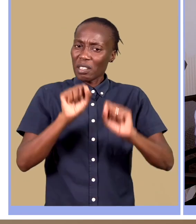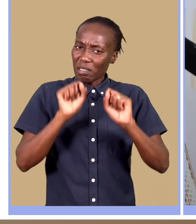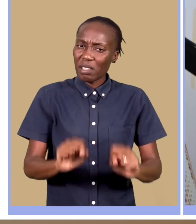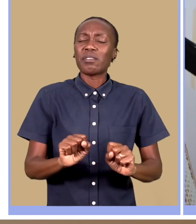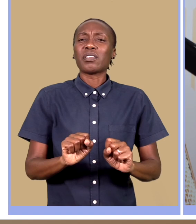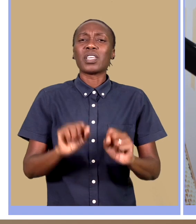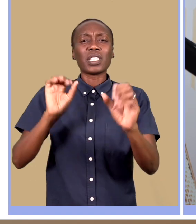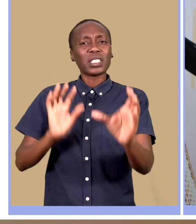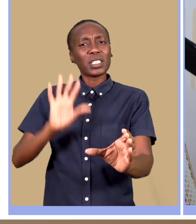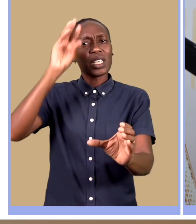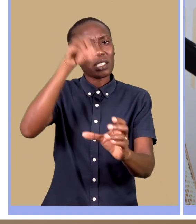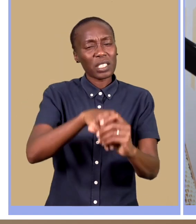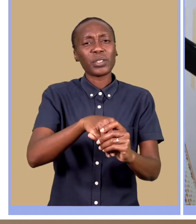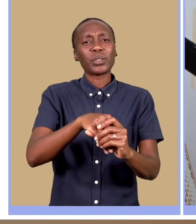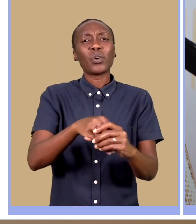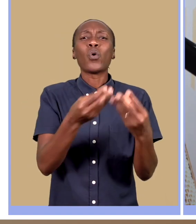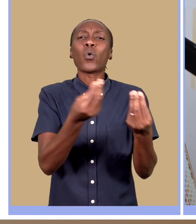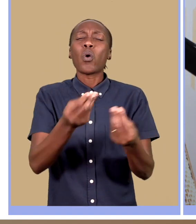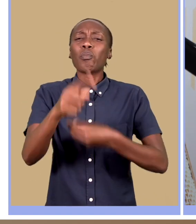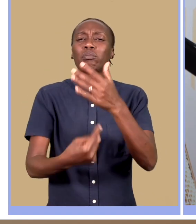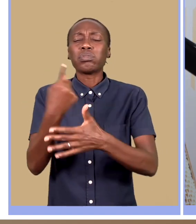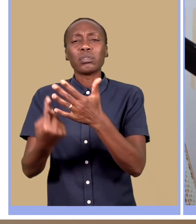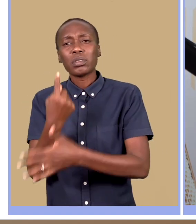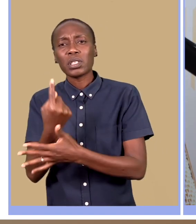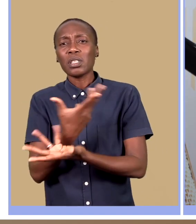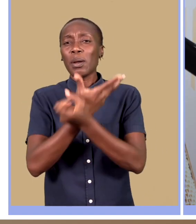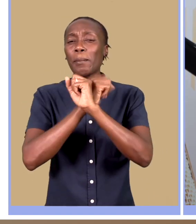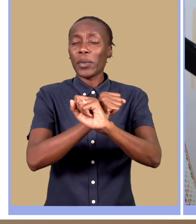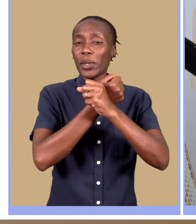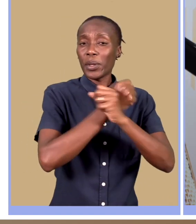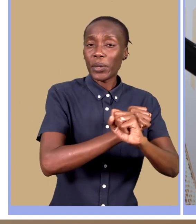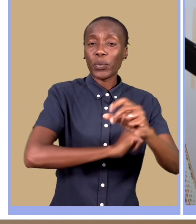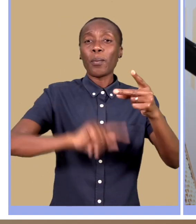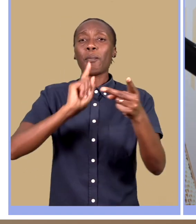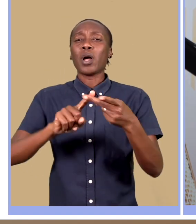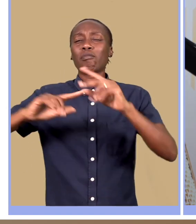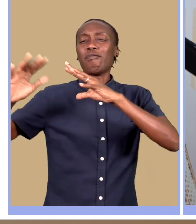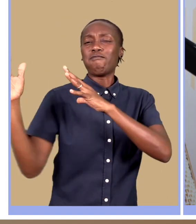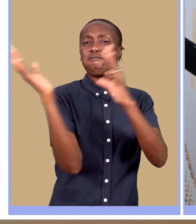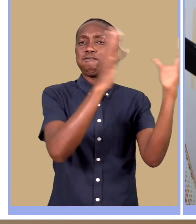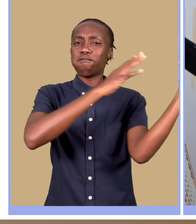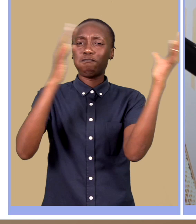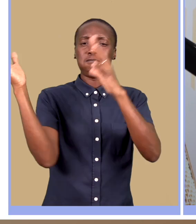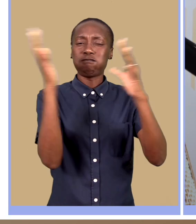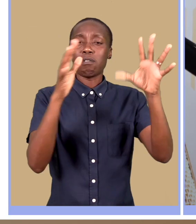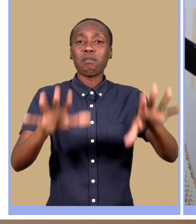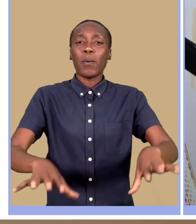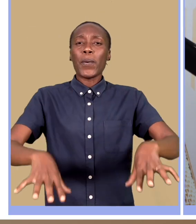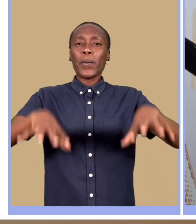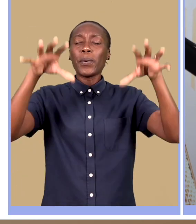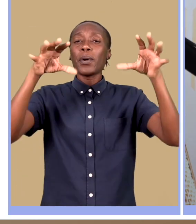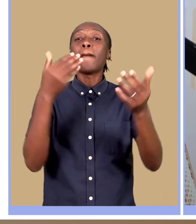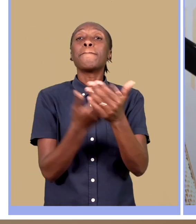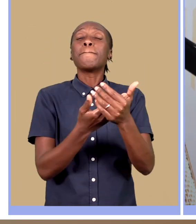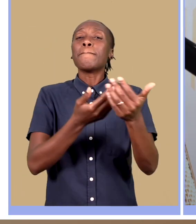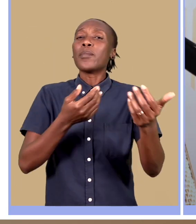que diz respeito aos tipos de riscos e as consequências desses eventos extremos junto às comunidades,